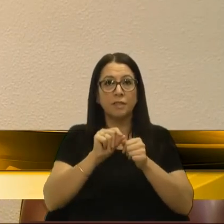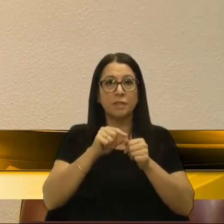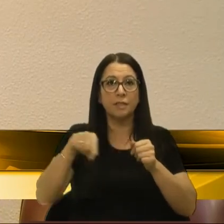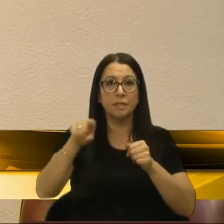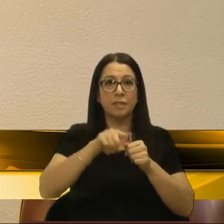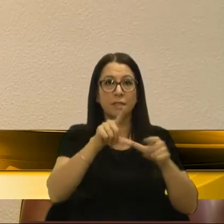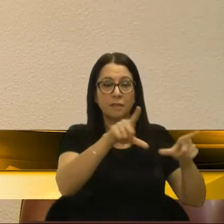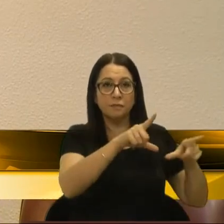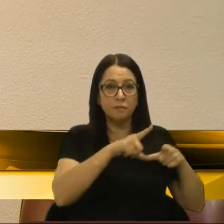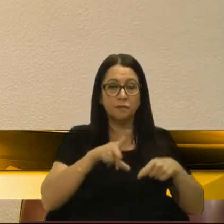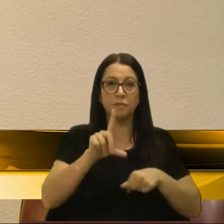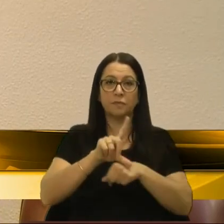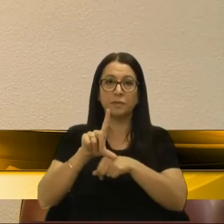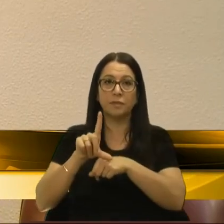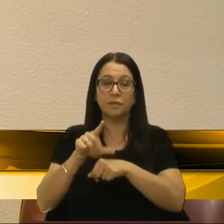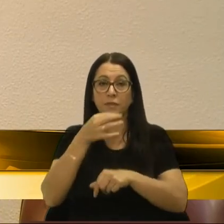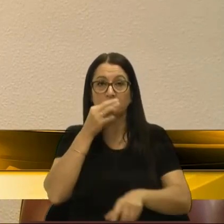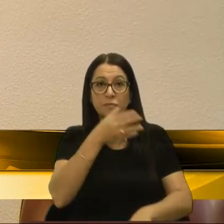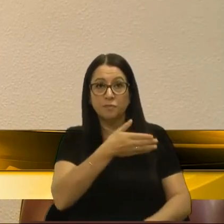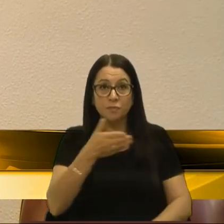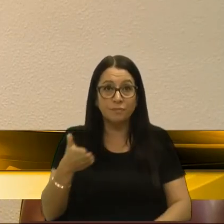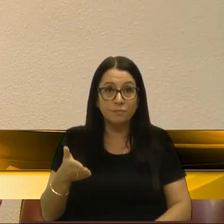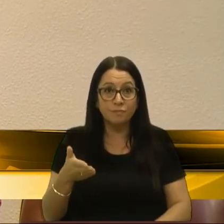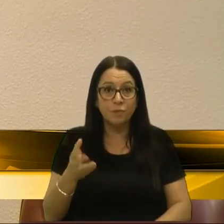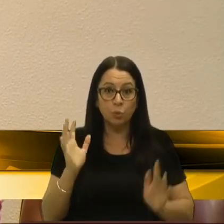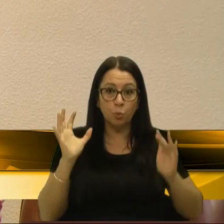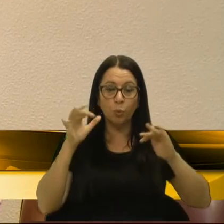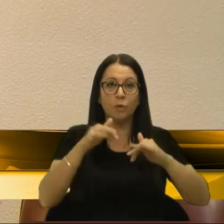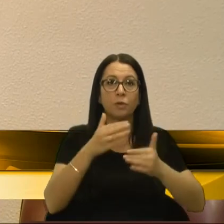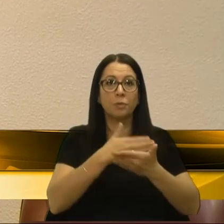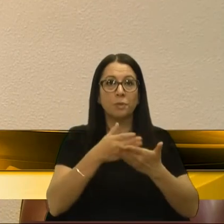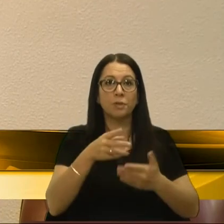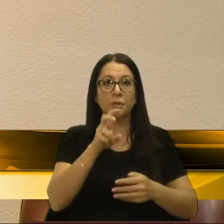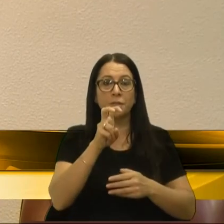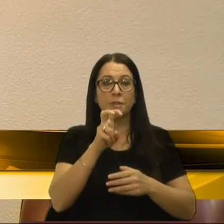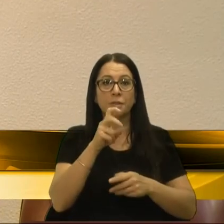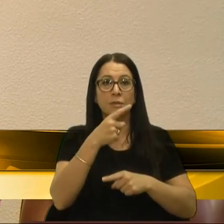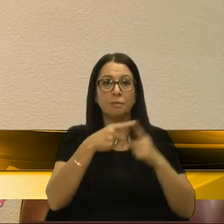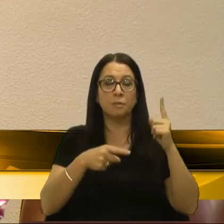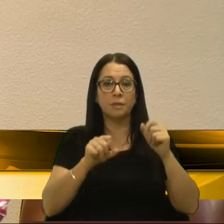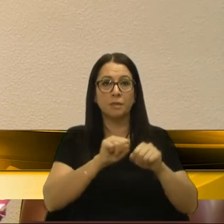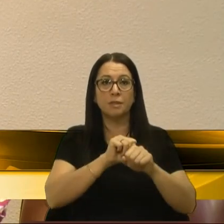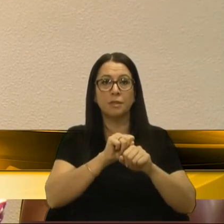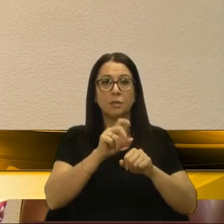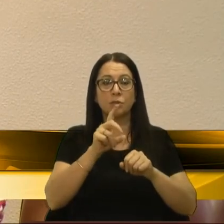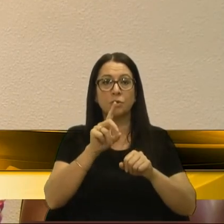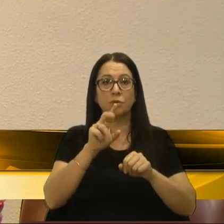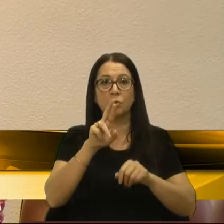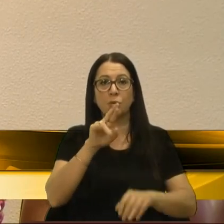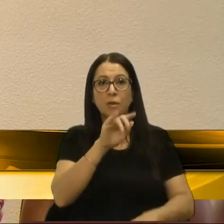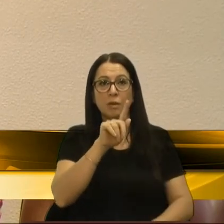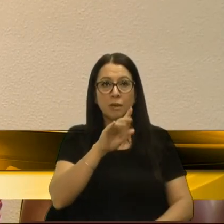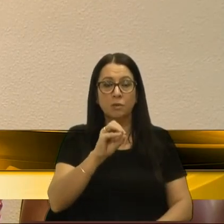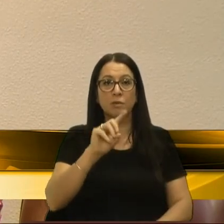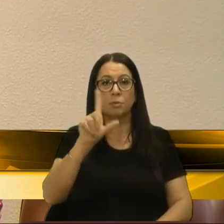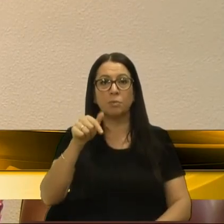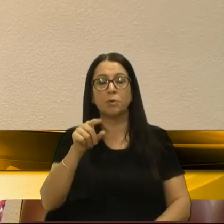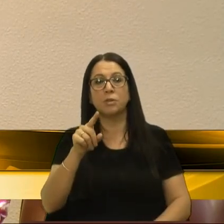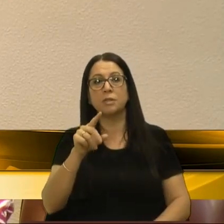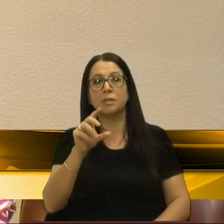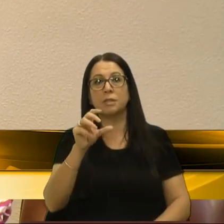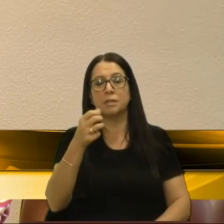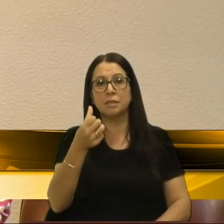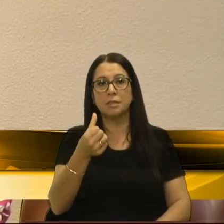em estabelecimentos comerciais em Caxias do Sul, iniciando às 5h30 no Desvio Risso, depois às 18 horas em Nossa Senhora